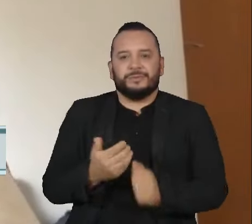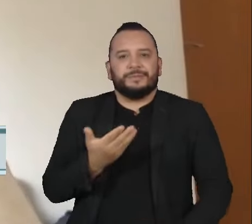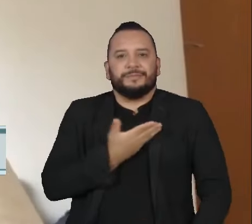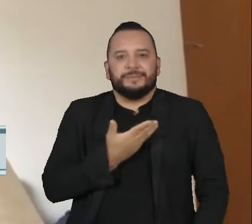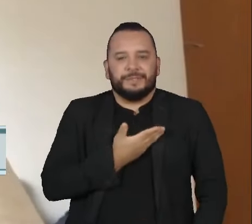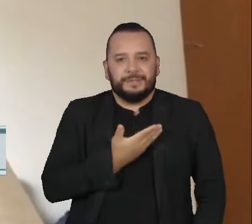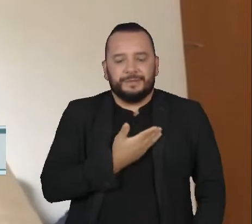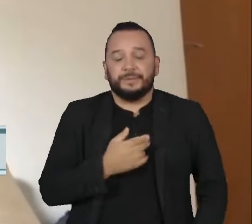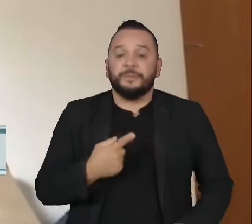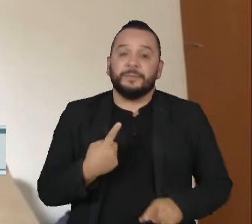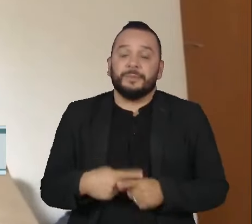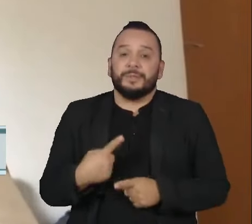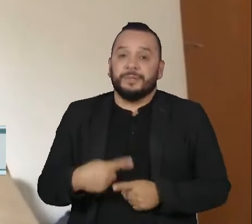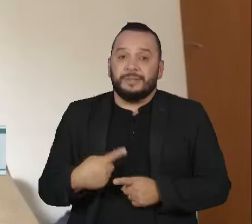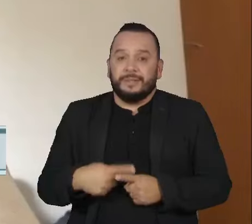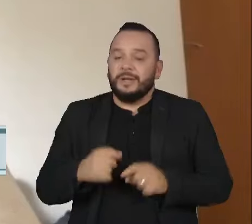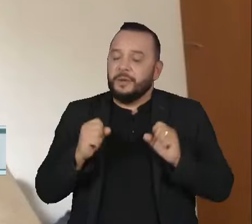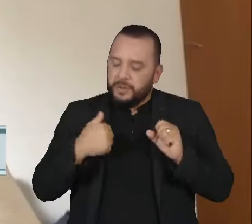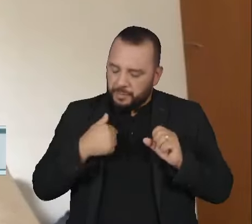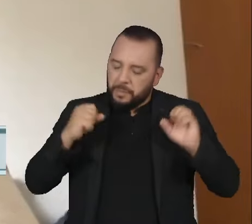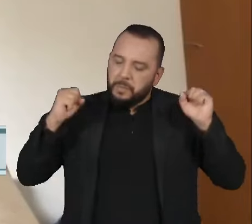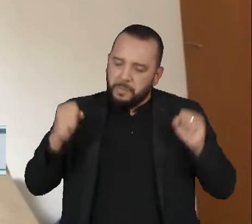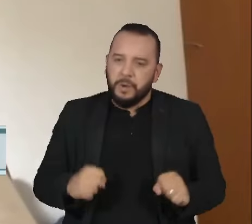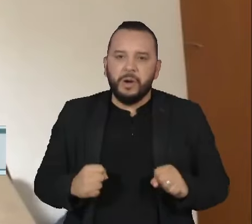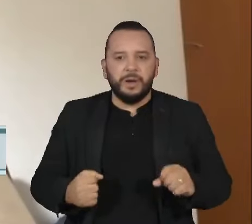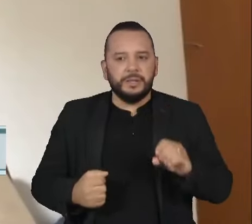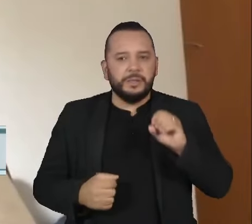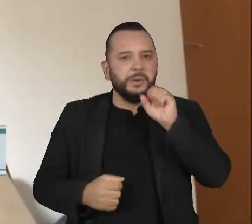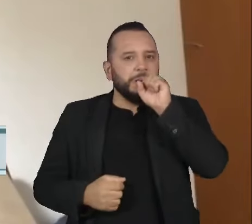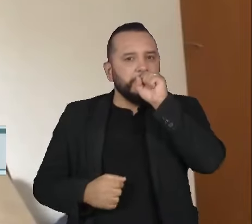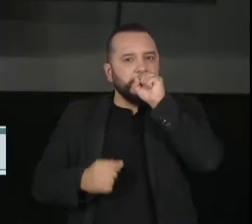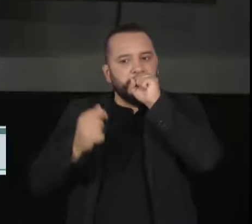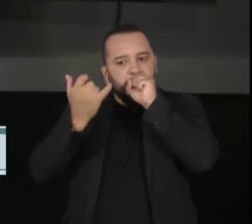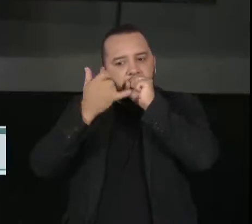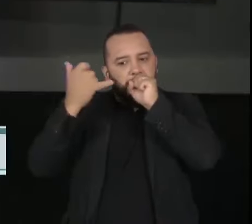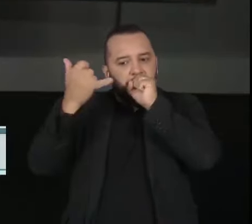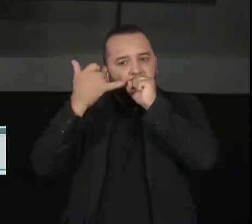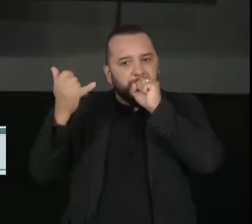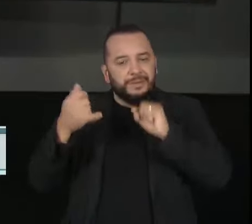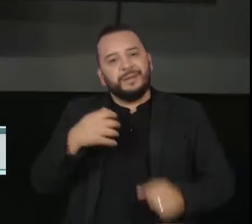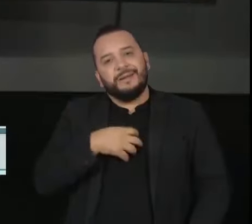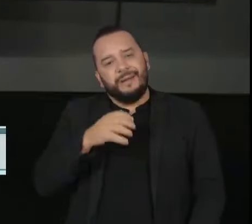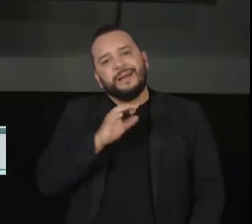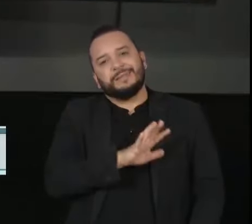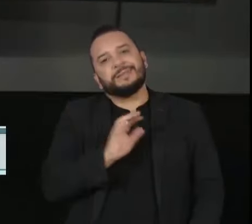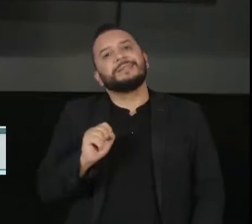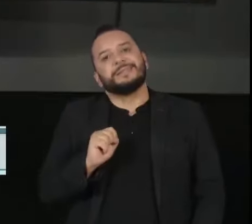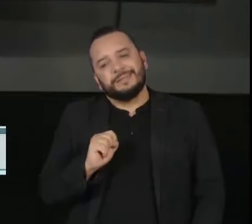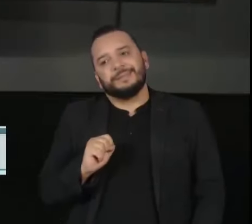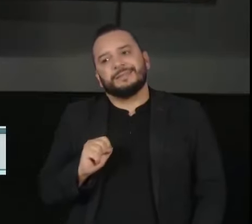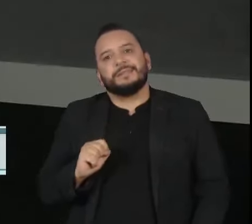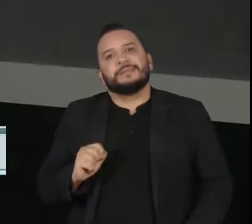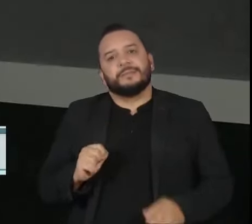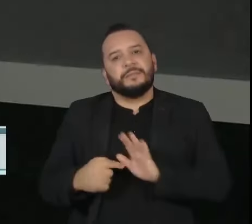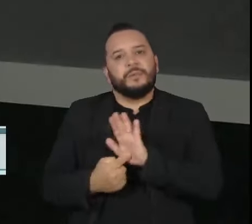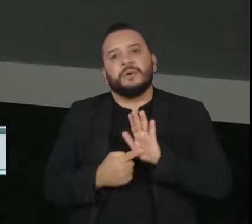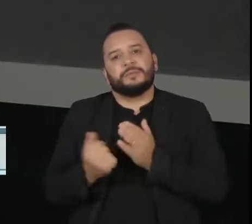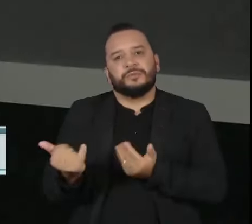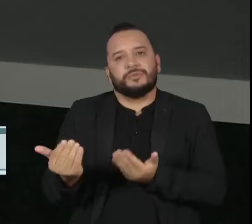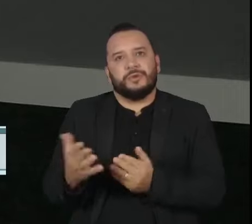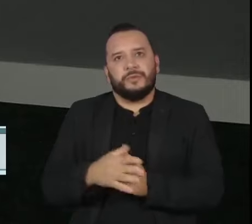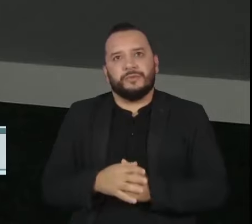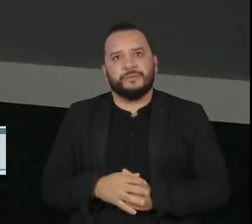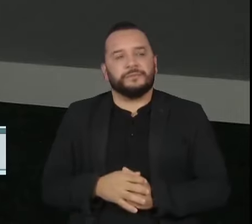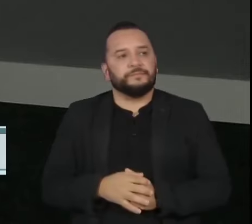porque eu posso fazer isso, essa é a circunstância em colocar o cigarro eletrônico hoje para a juventude. E quais